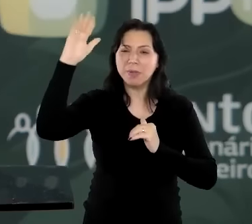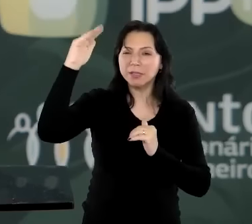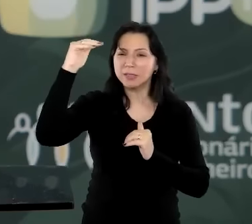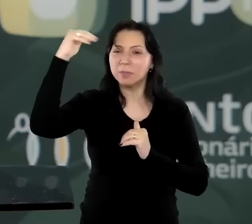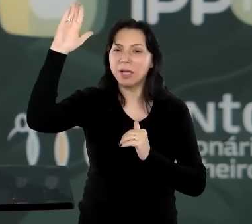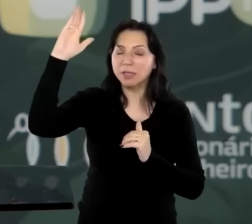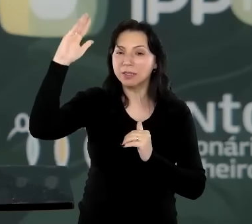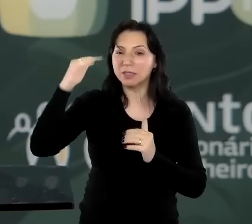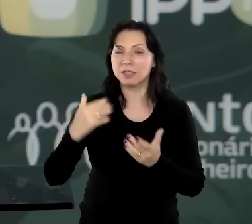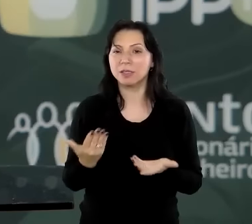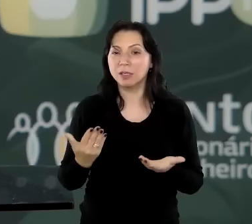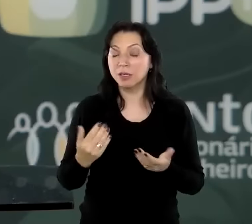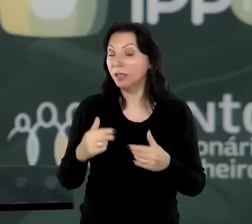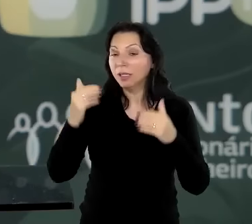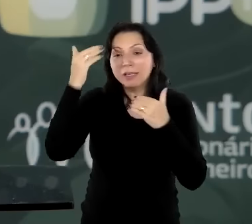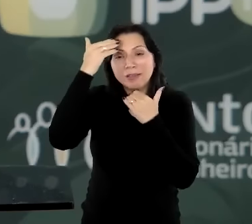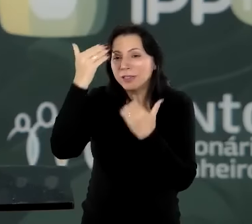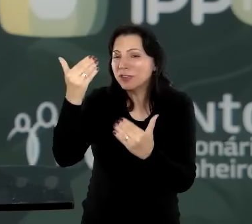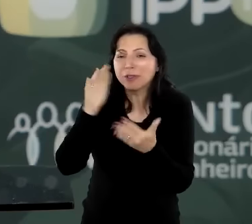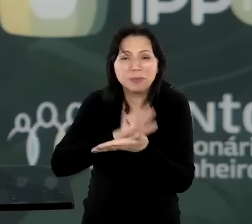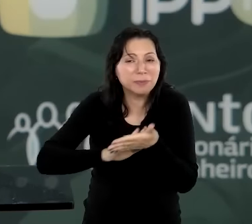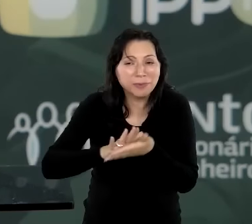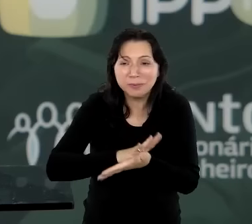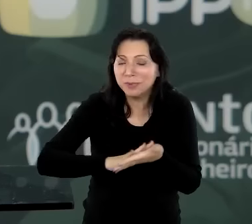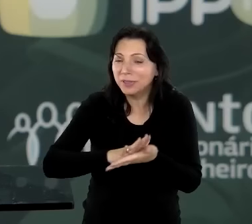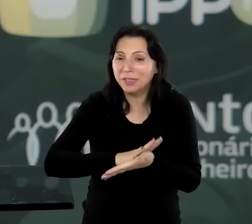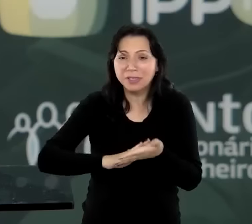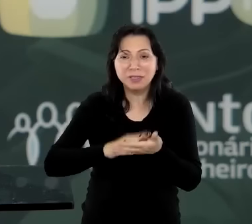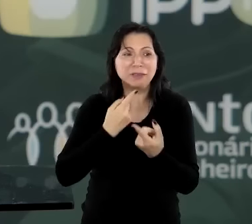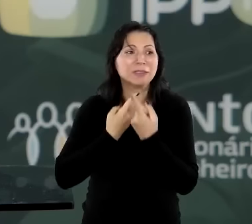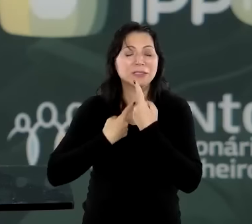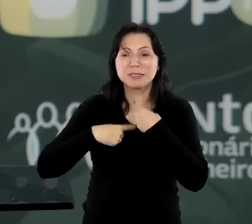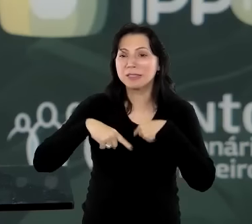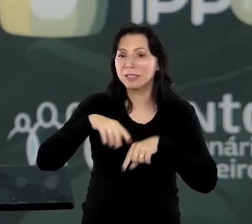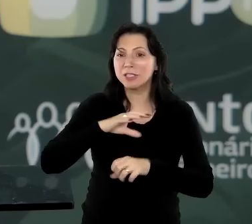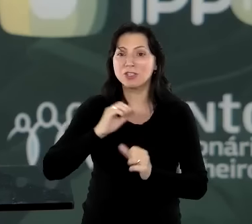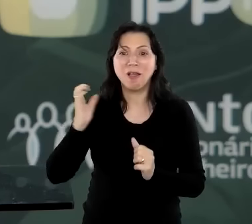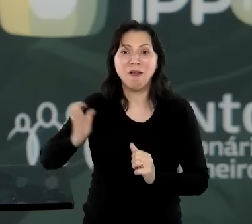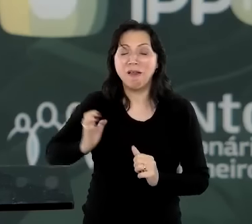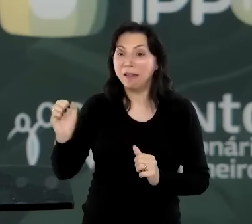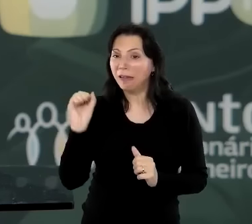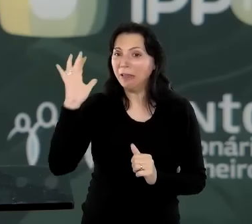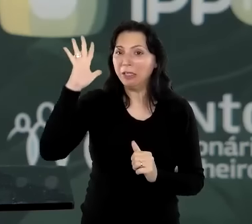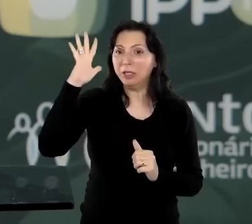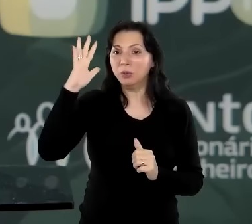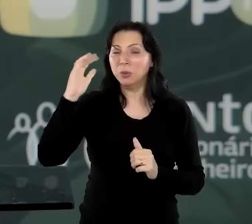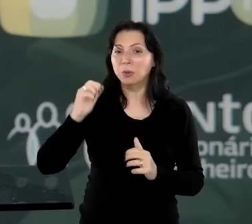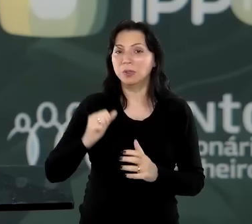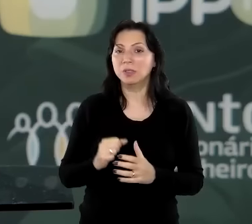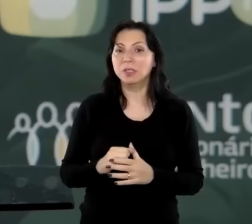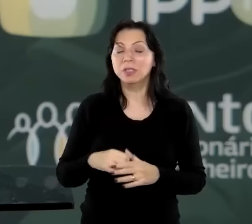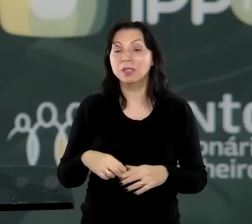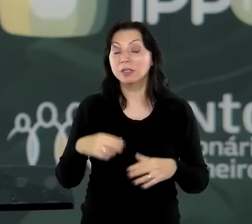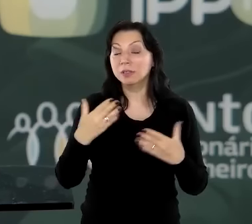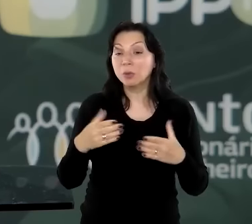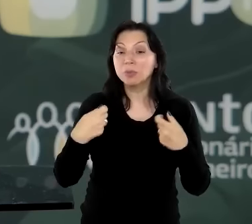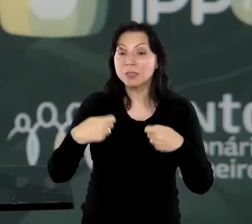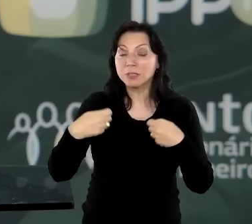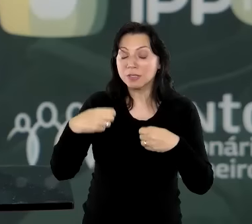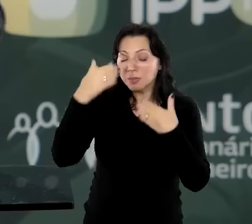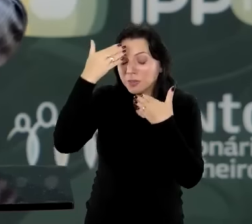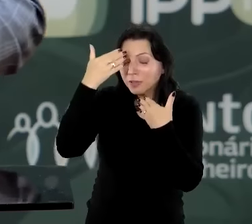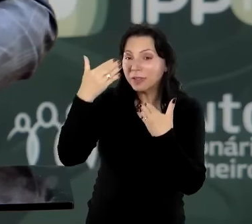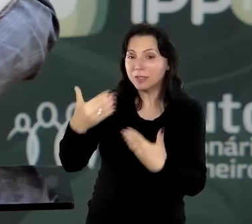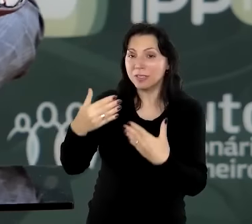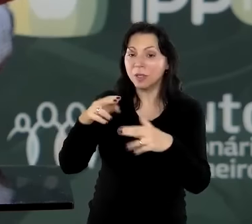demonstra o que cantamos aqui: gratidão. Gratidão, gratidão para a casa que você mora, gratidão pelo carro que você anda, gratidão pela veste